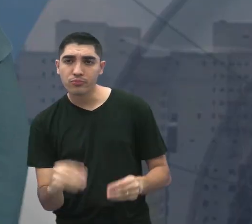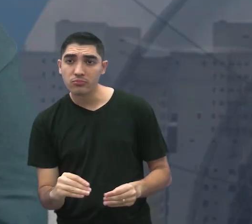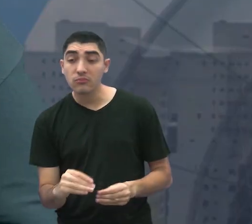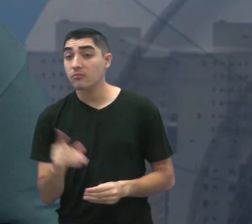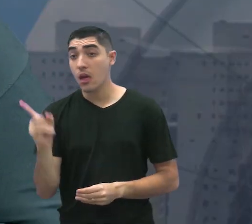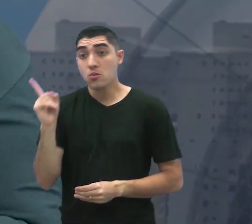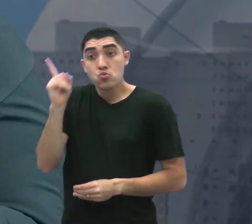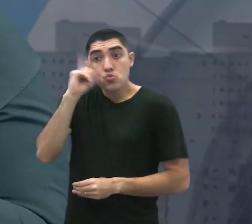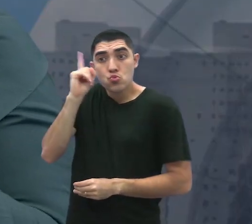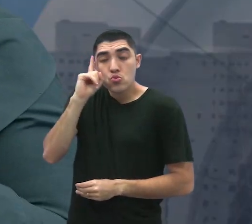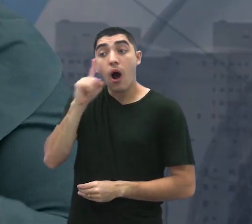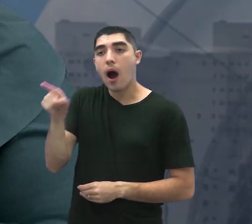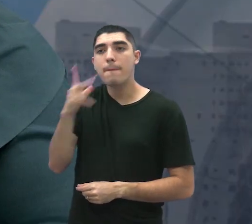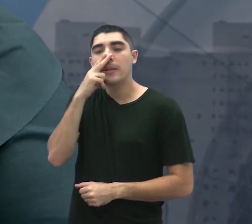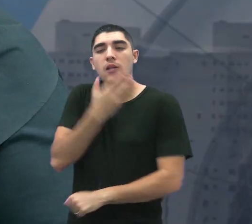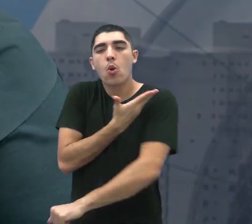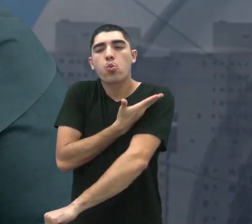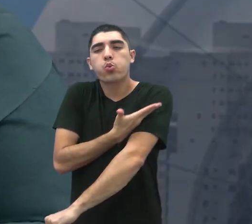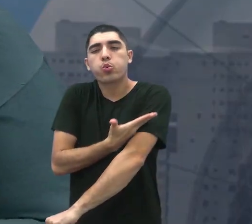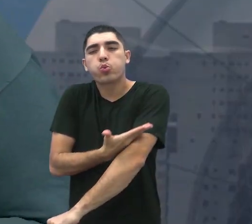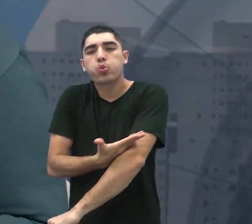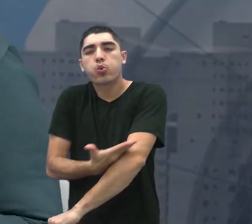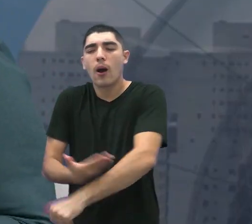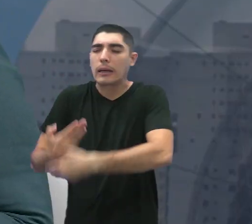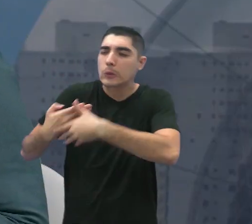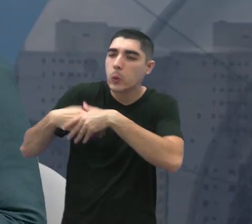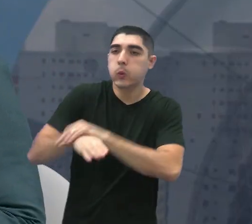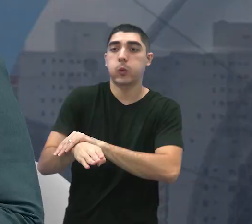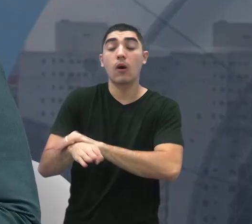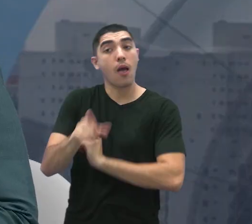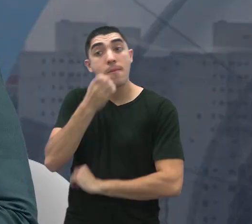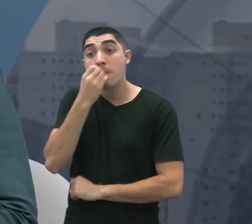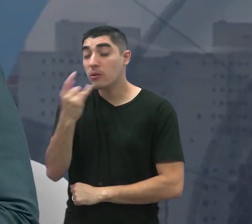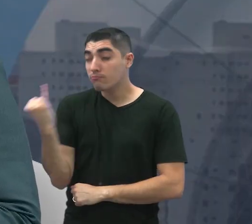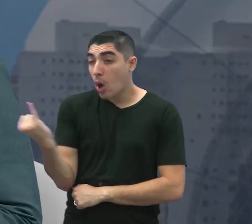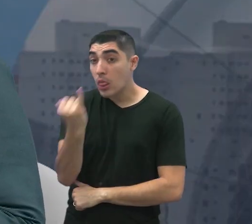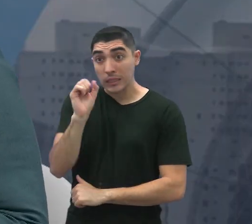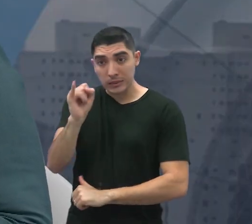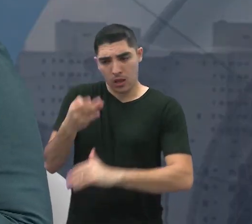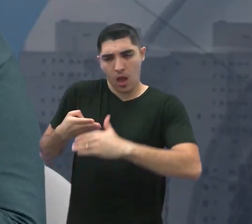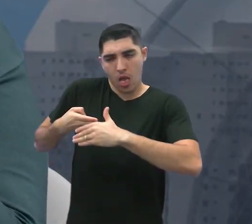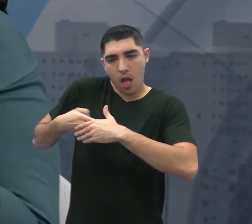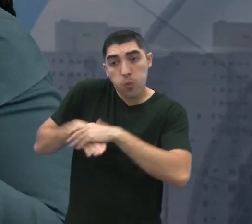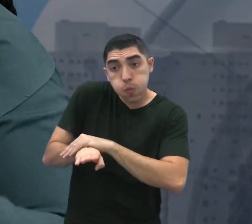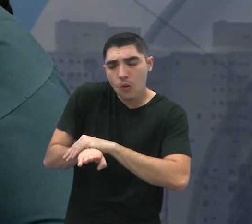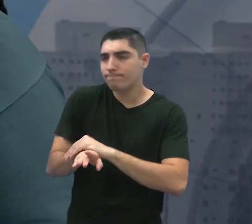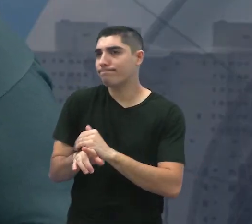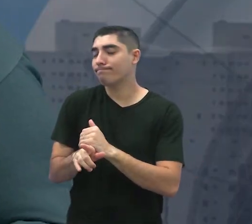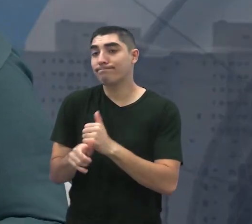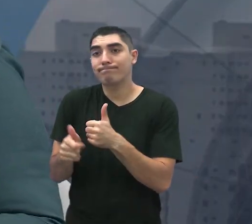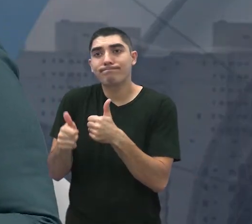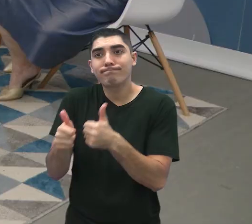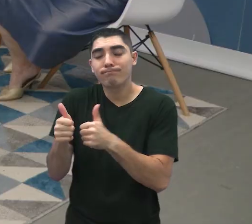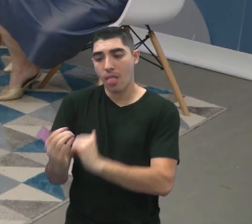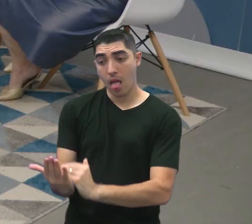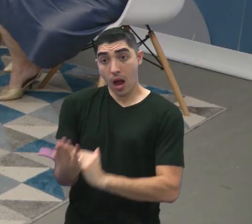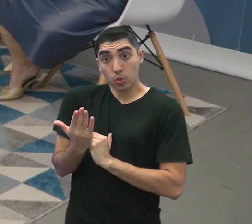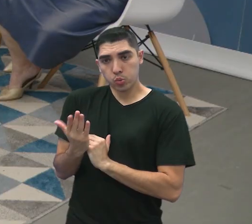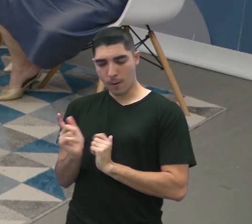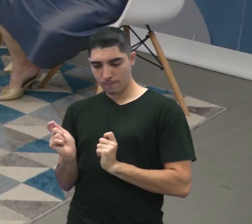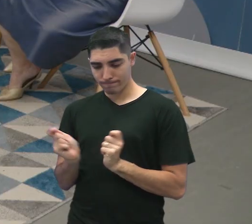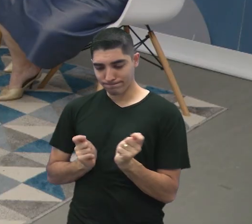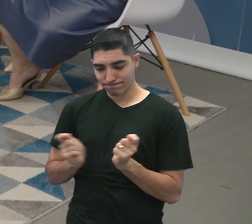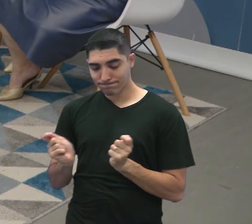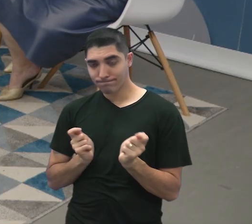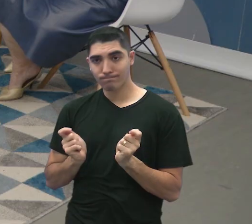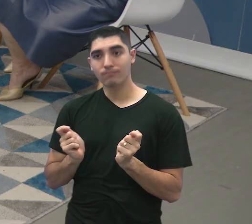incorpora no dia a dia, isso vira um hábito. E não tem nada mais forte do que o hábito, né, professor? O hábito nos molda e isso,